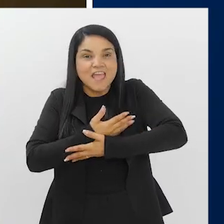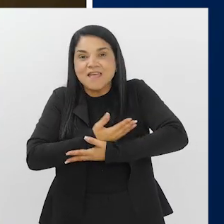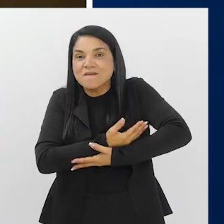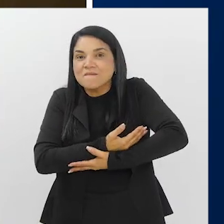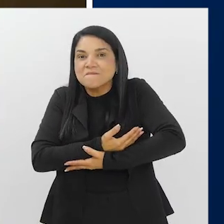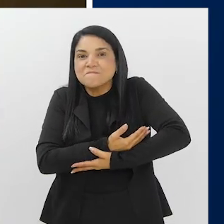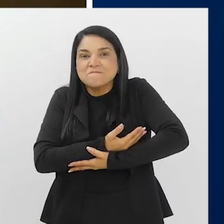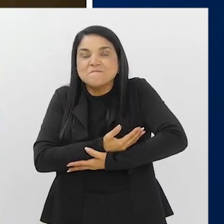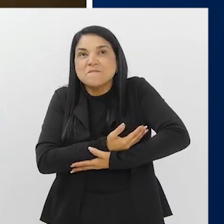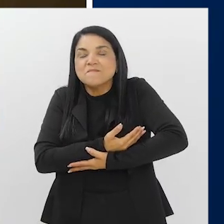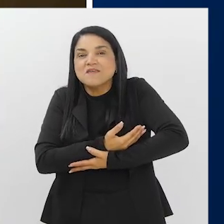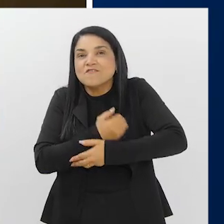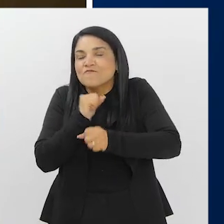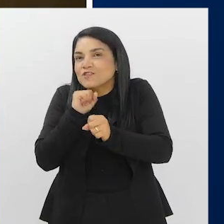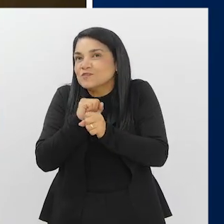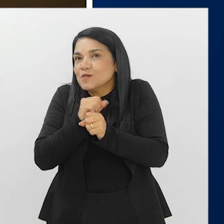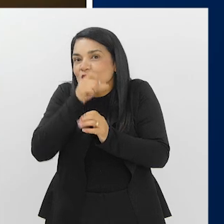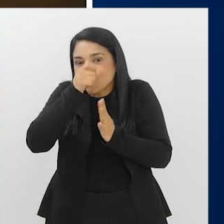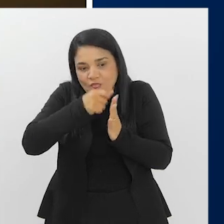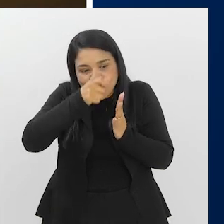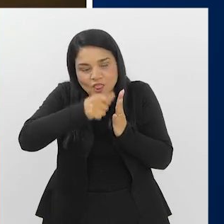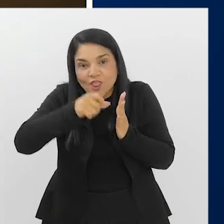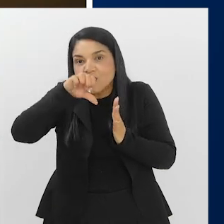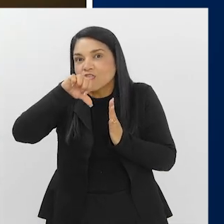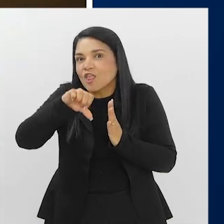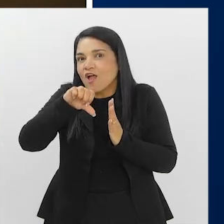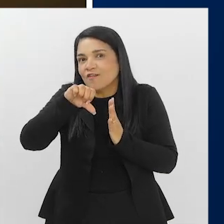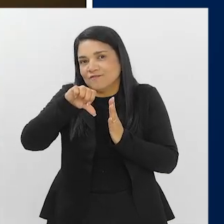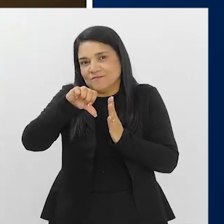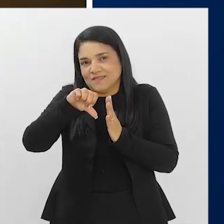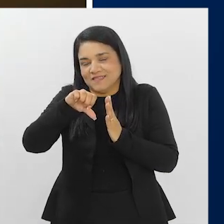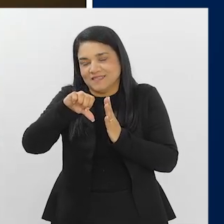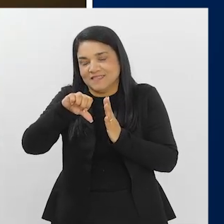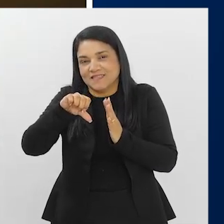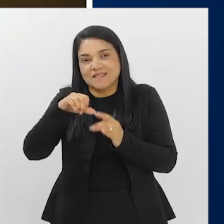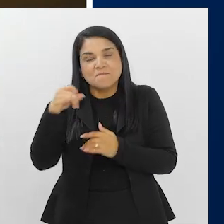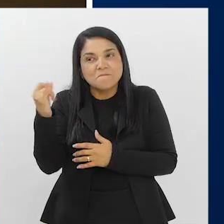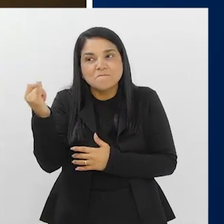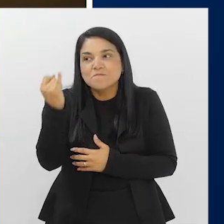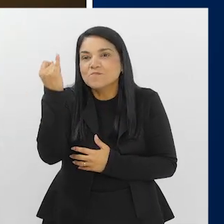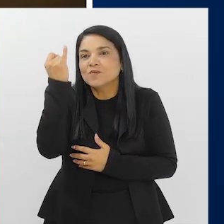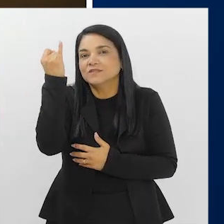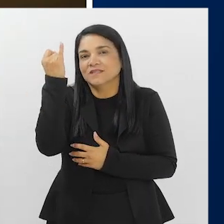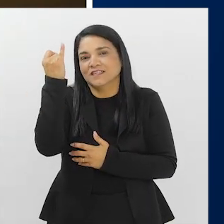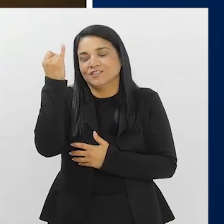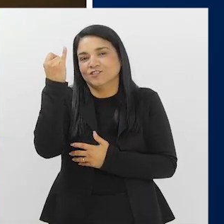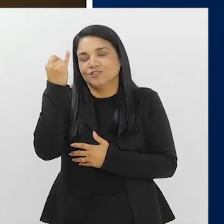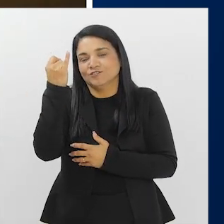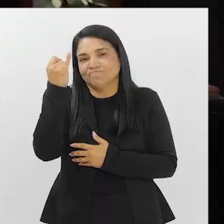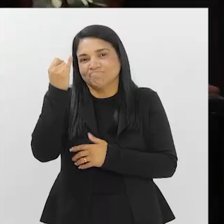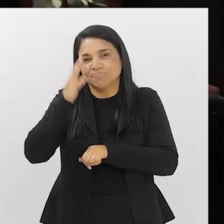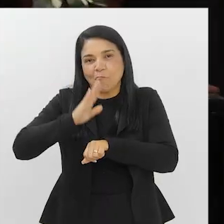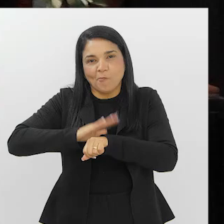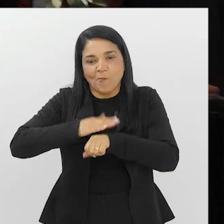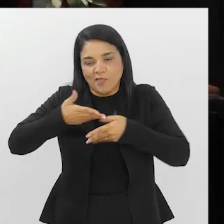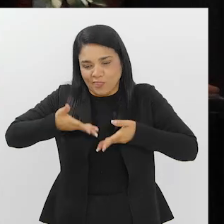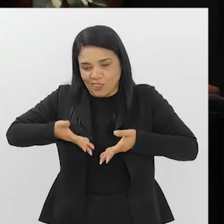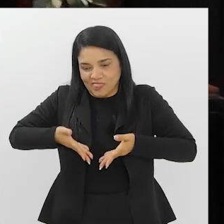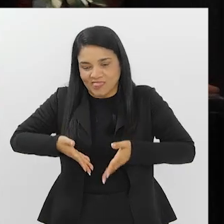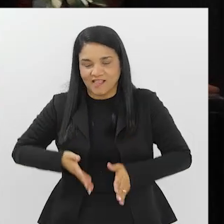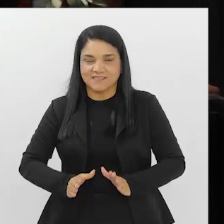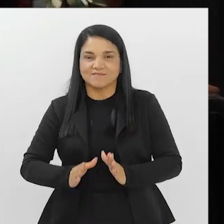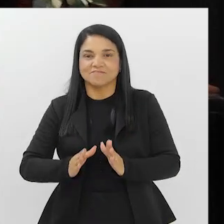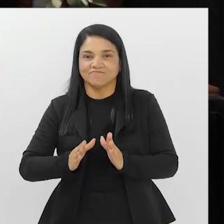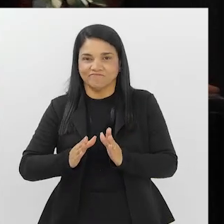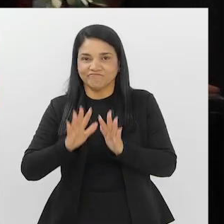colo, que é o bebê que você esperou a gestação inteira, né? É o momento mais importante, né, da vida dos pais, é o momento do nascimento. Então, que a